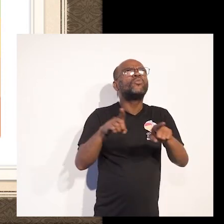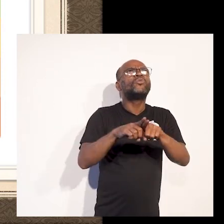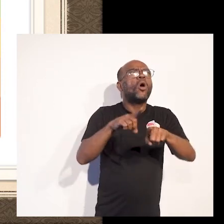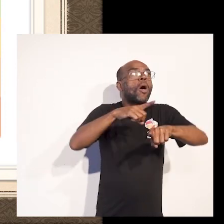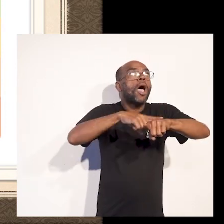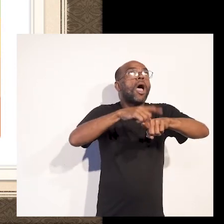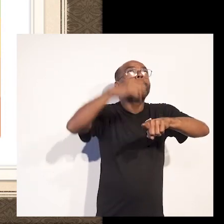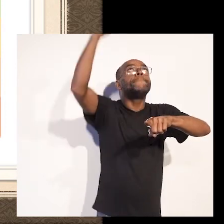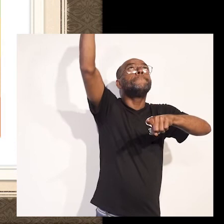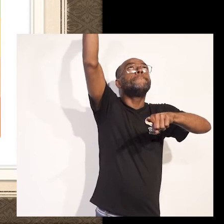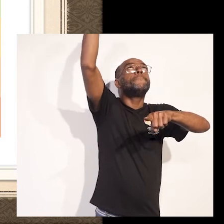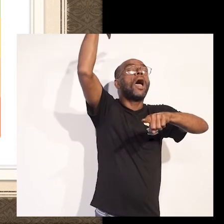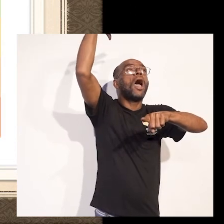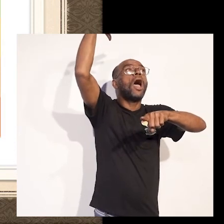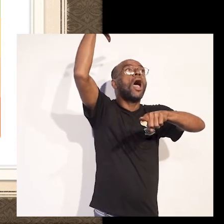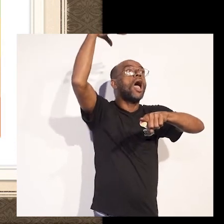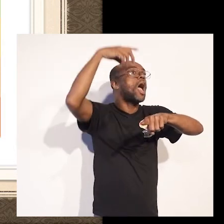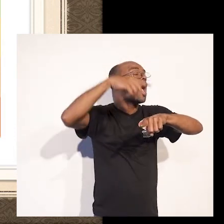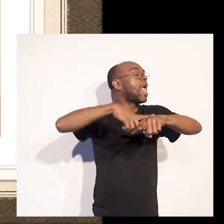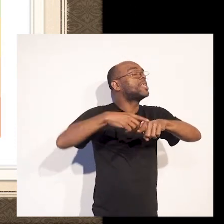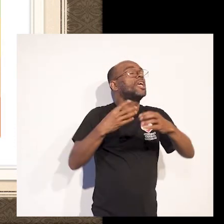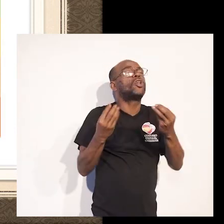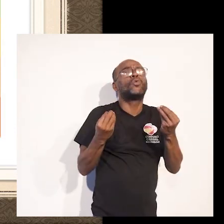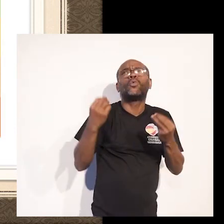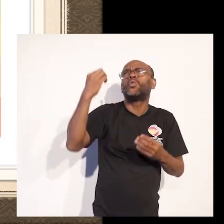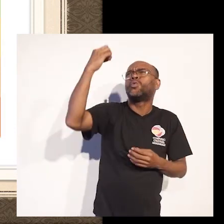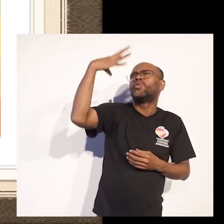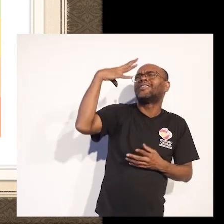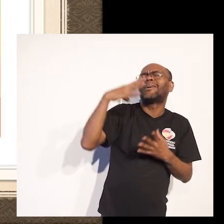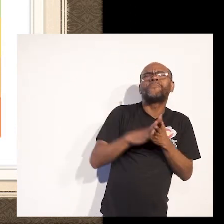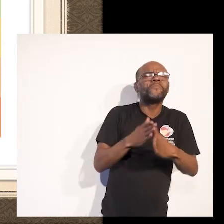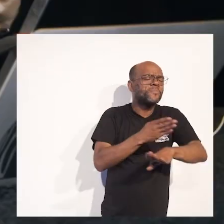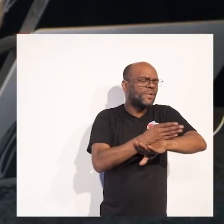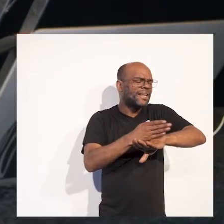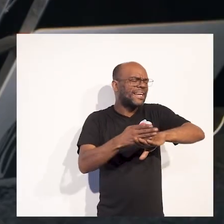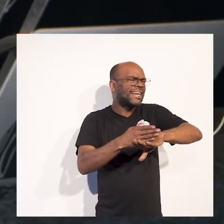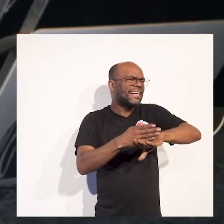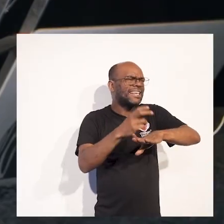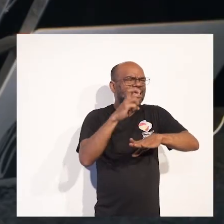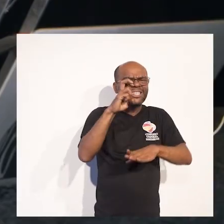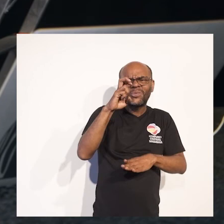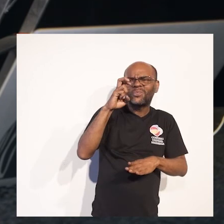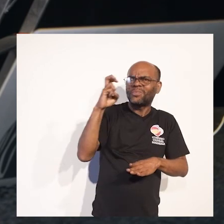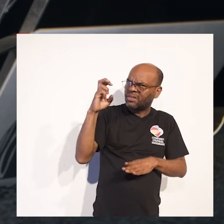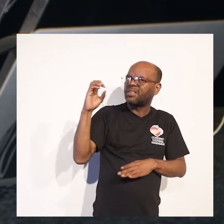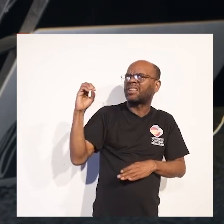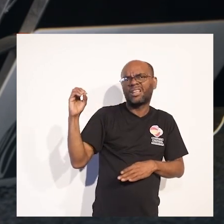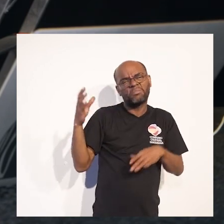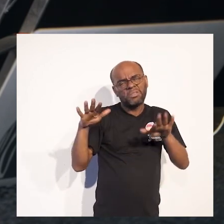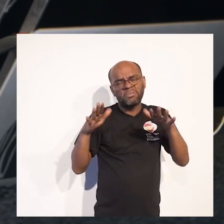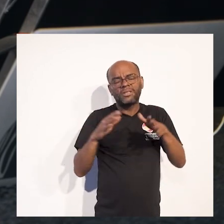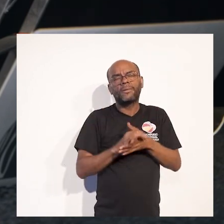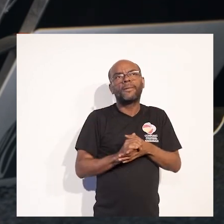é onde você tem a maior luminosidade do dia. Essa luz também vai estar branca nos seus 5500.